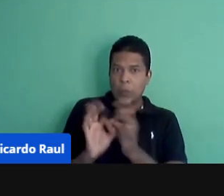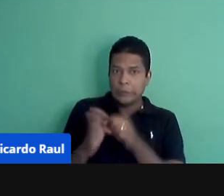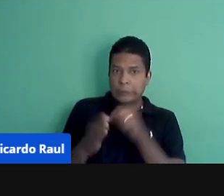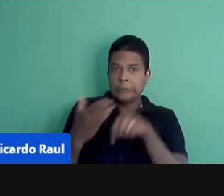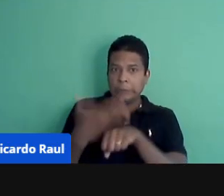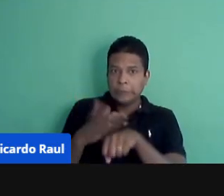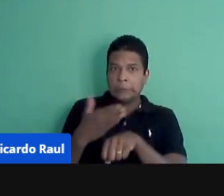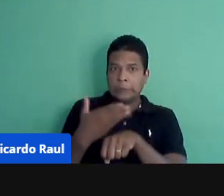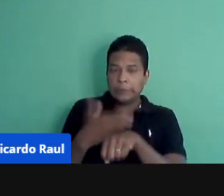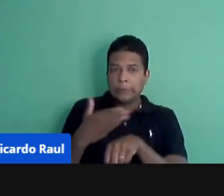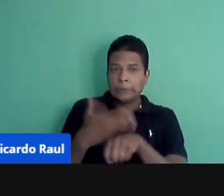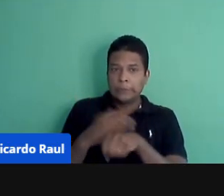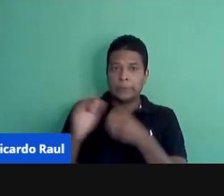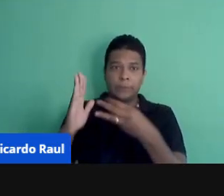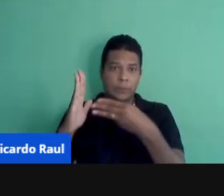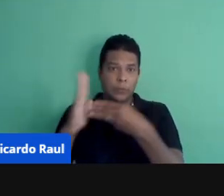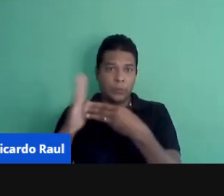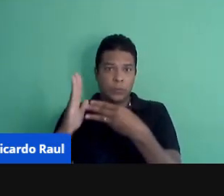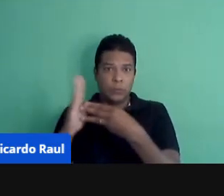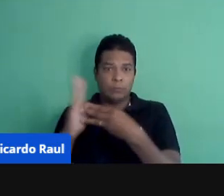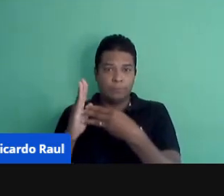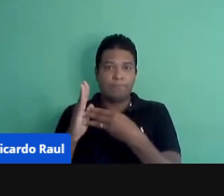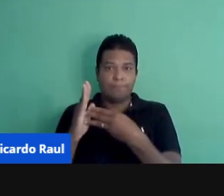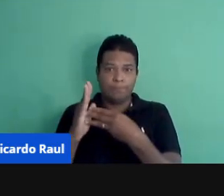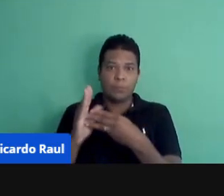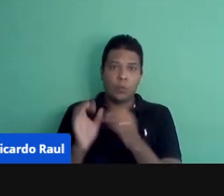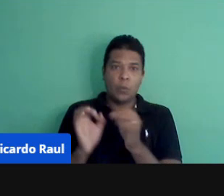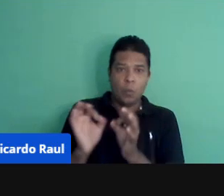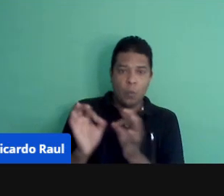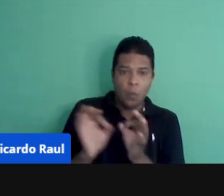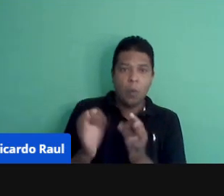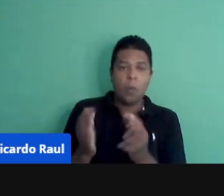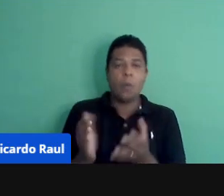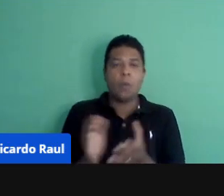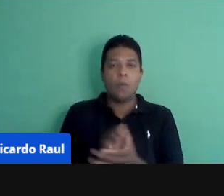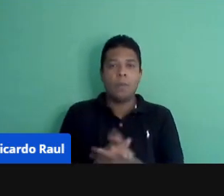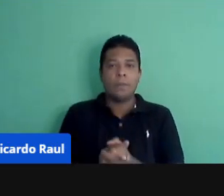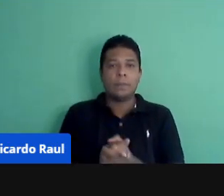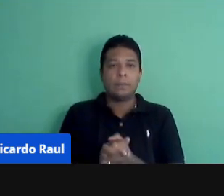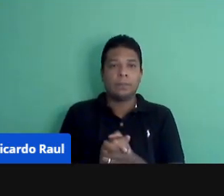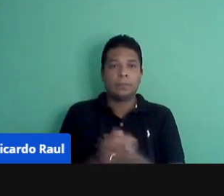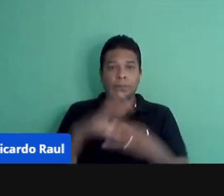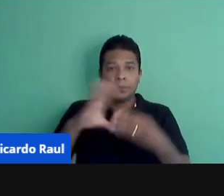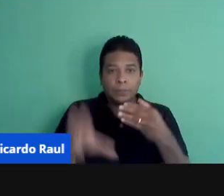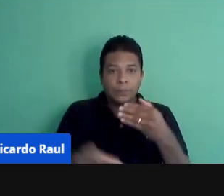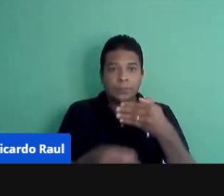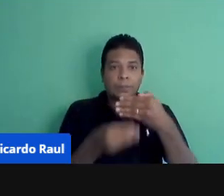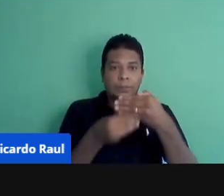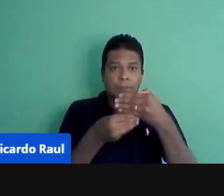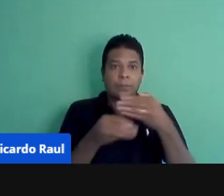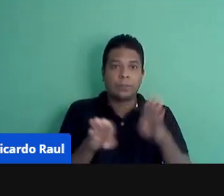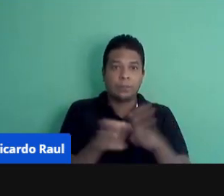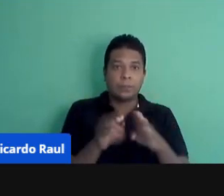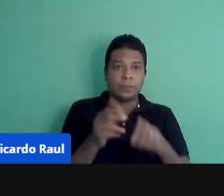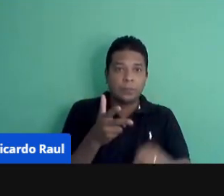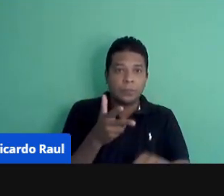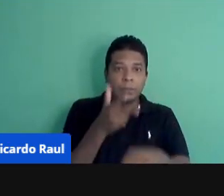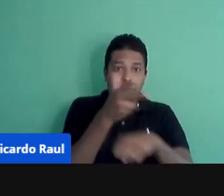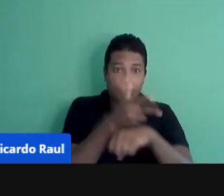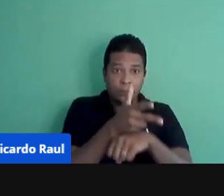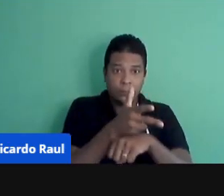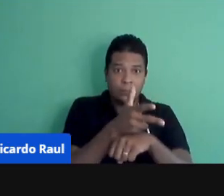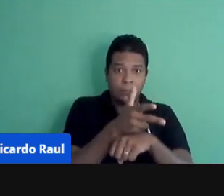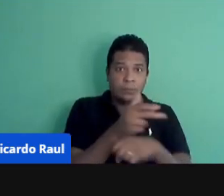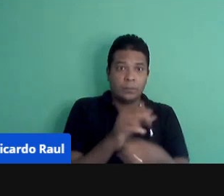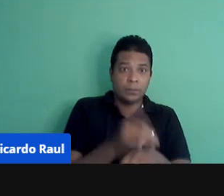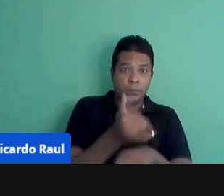Os formulários online, a gente tem a oportunidade de incluir também essas mesmas videoaulas, porque como elas vão para o canal